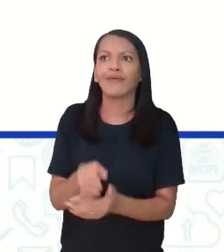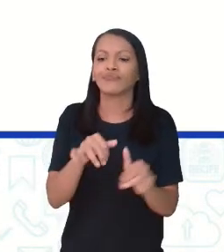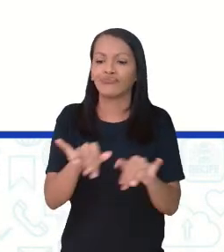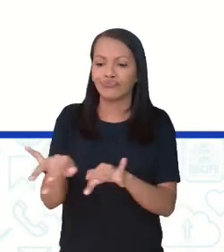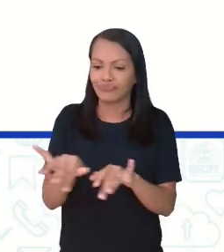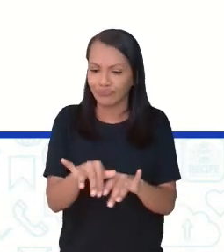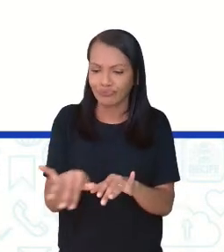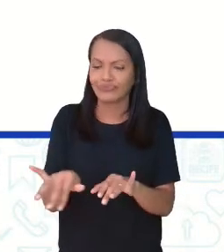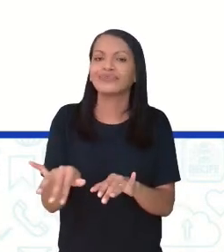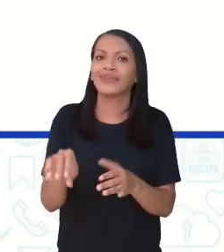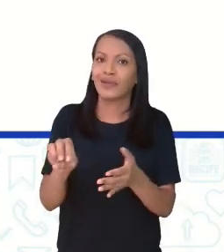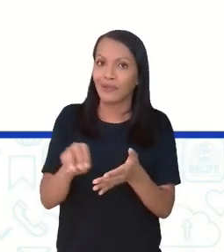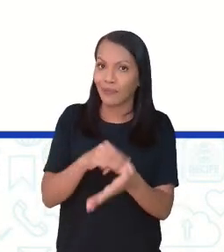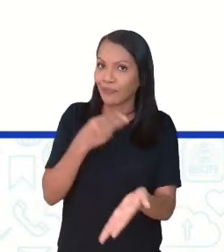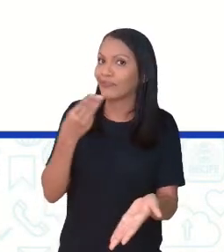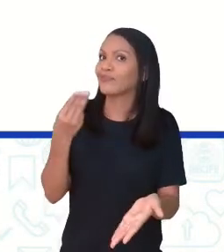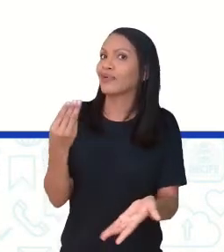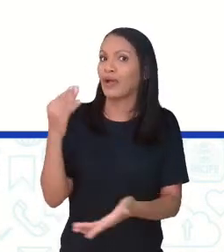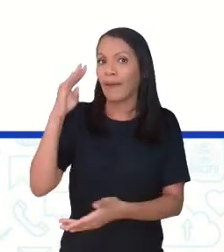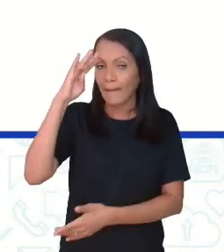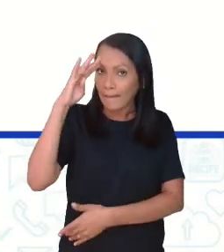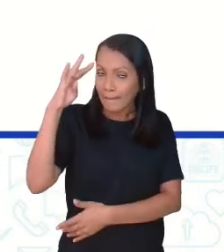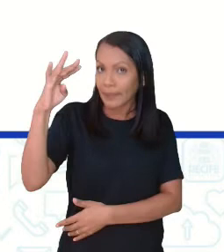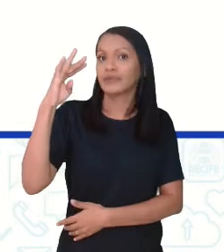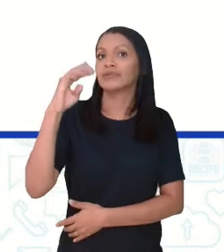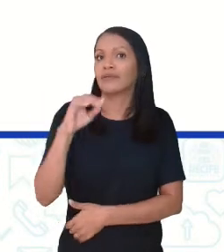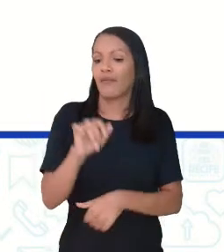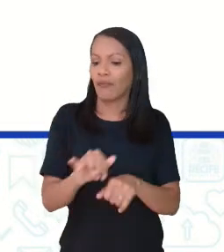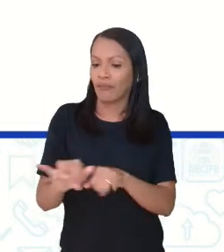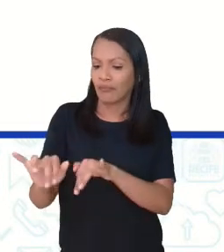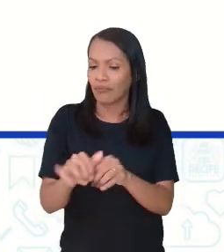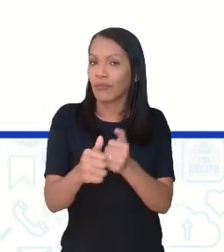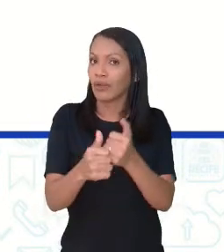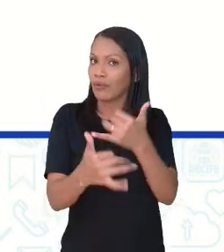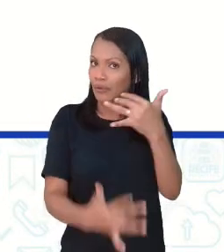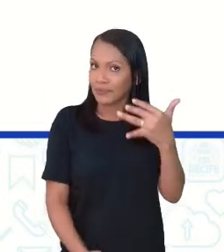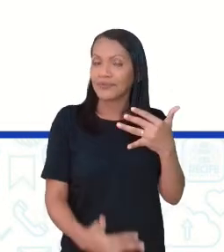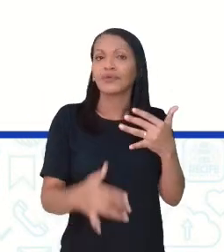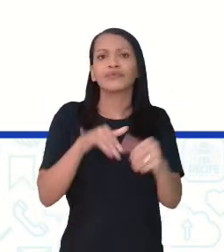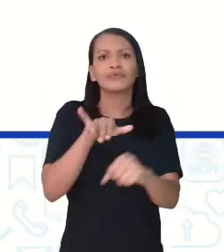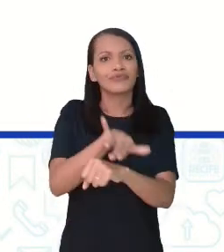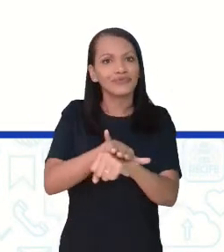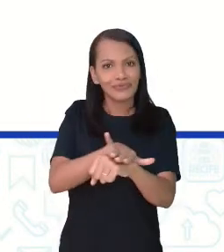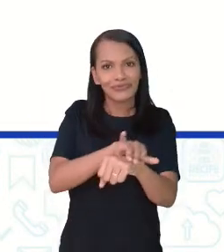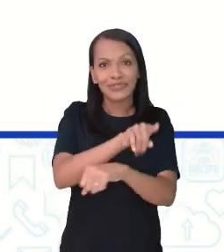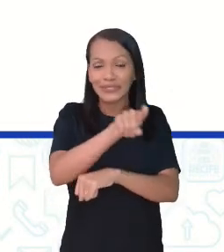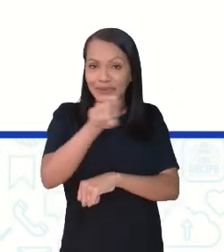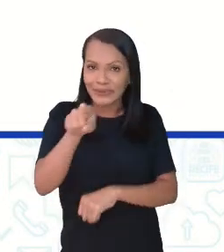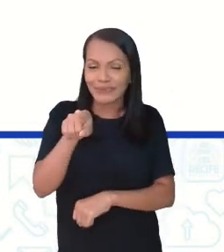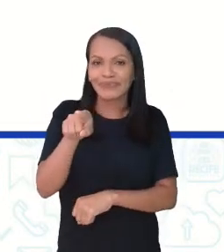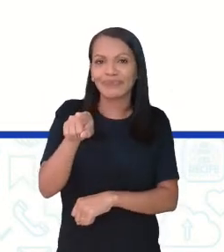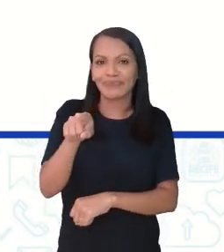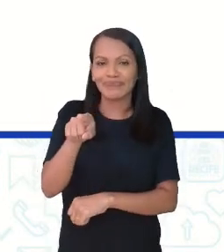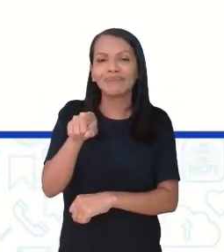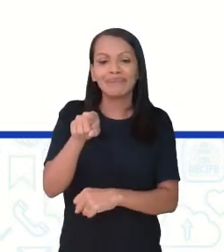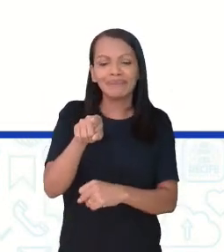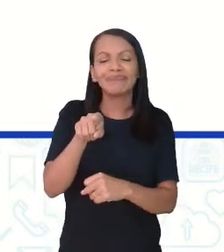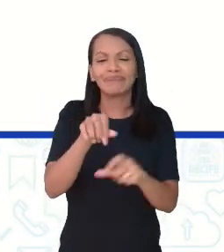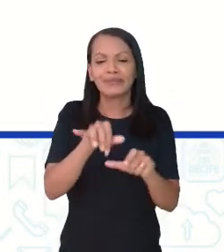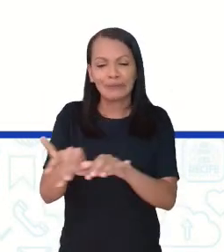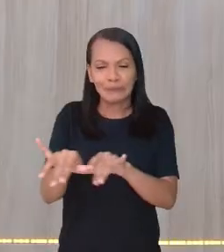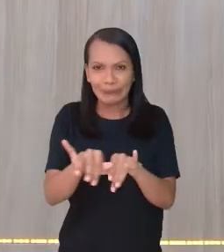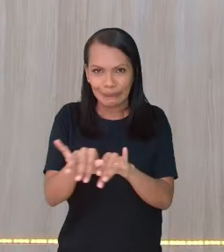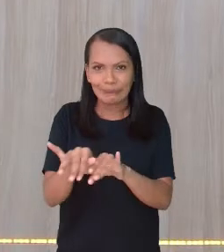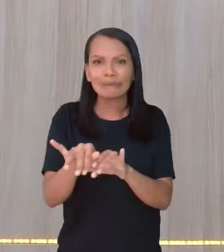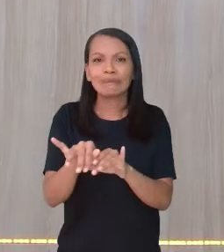chat, que essa é a principal ferramenta que a gente tem aí para conversar com vocês em tempo real, tá